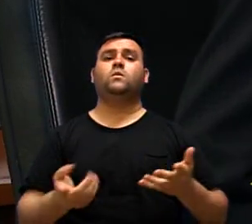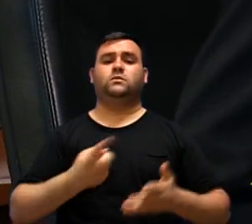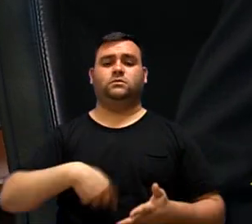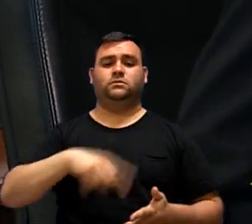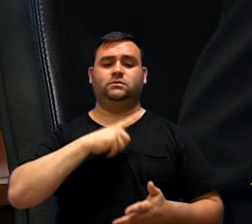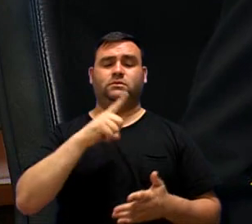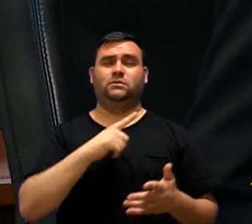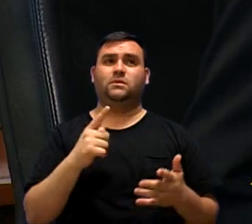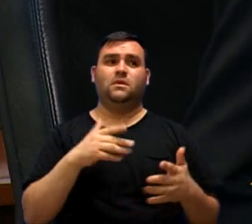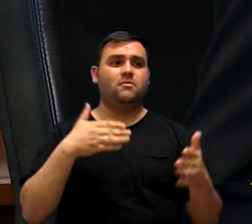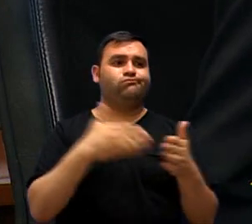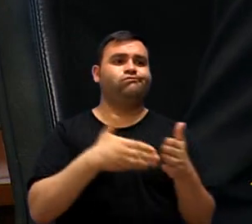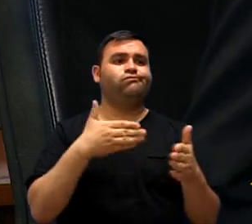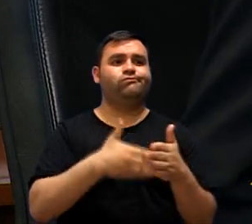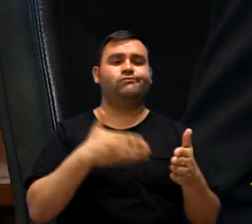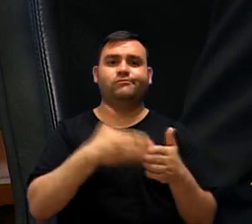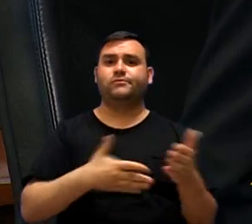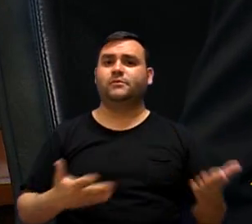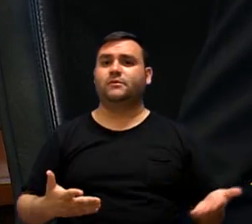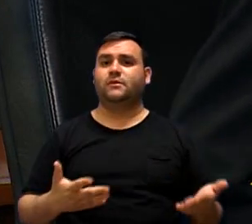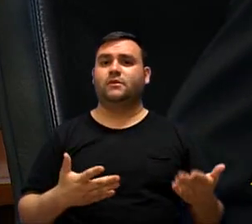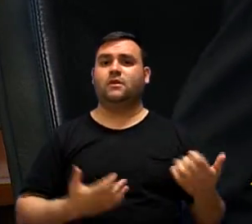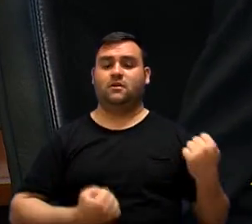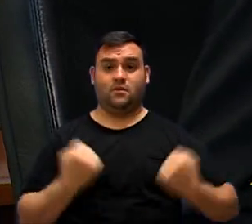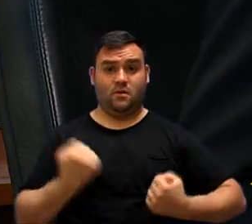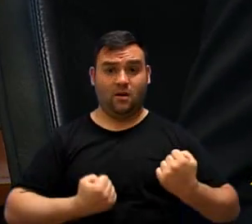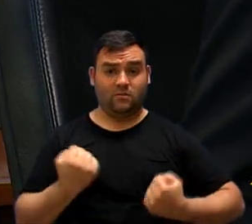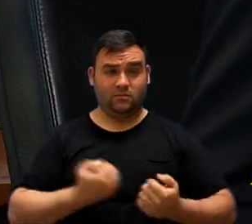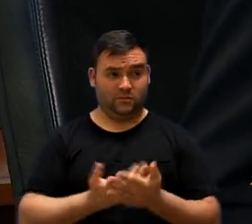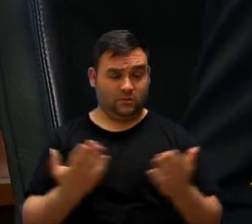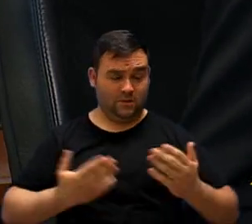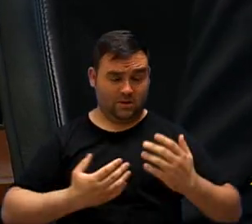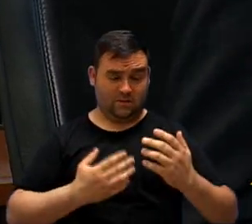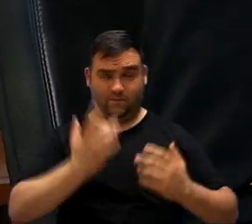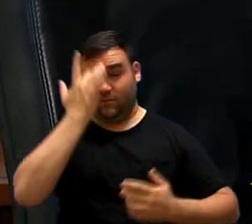estamos bloqueados. Sim. Para você se